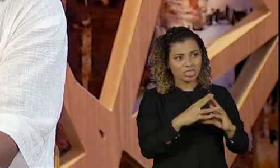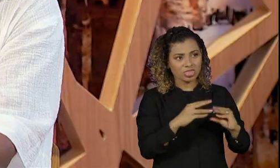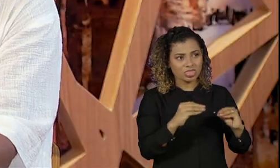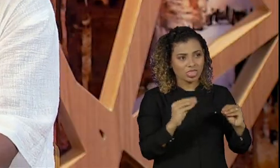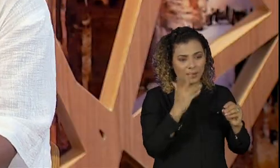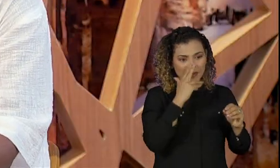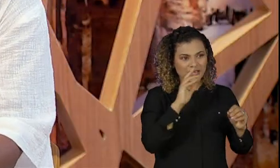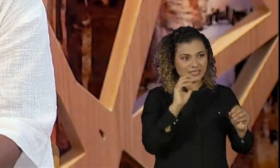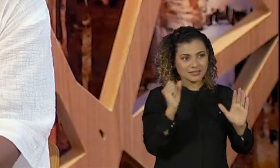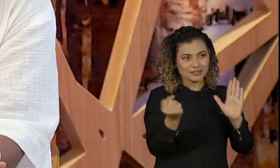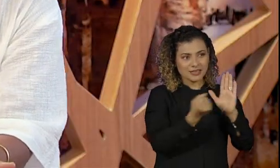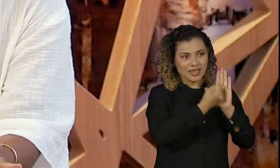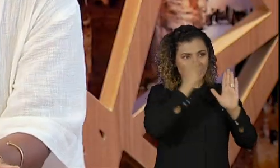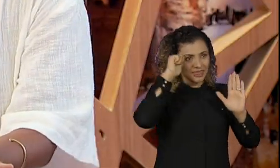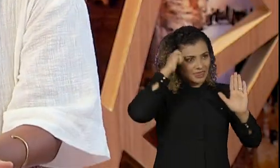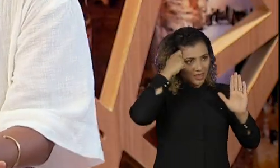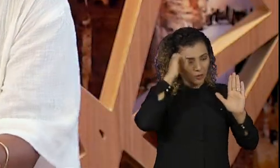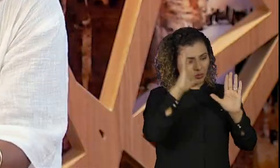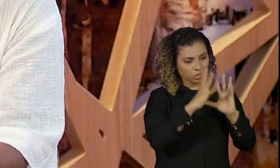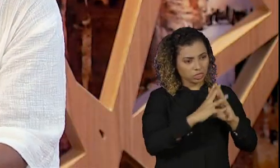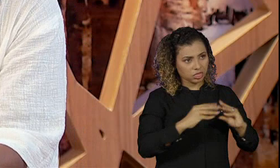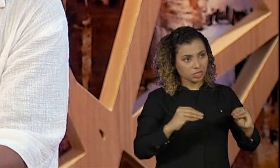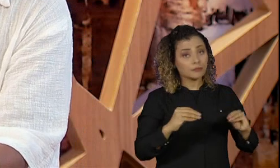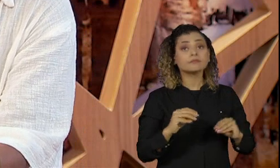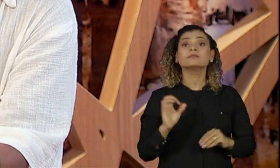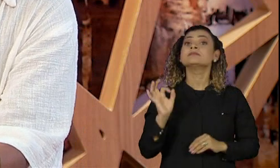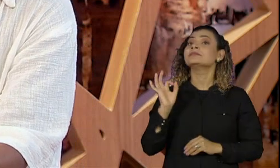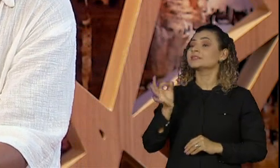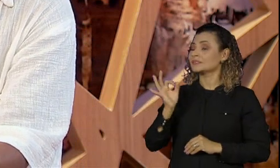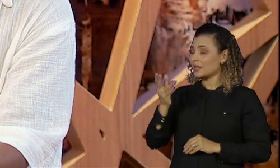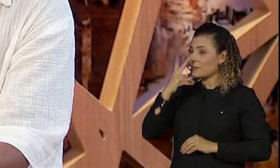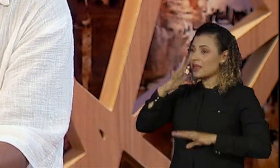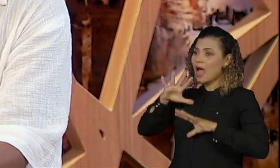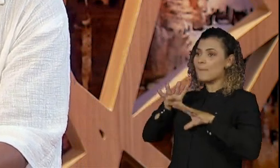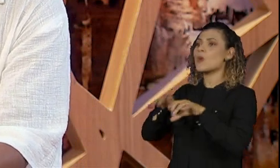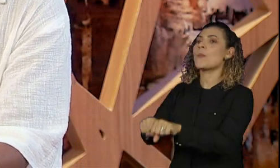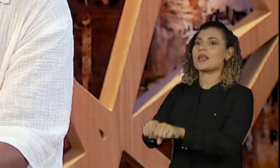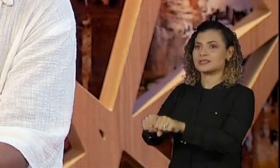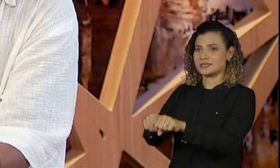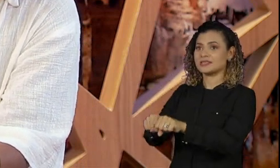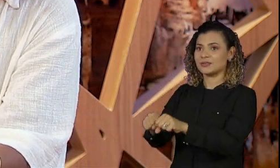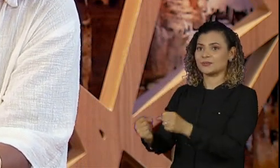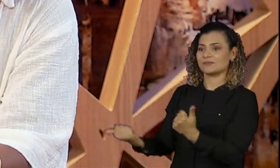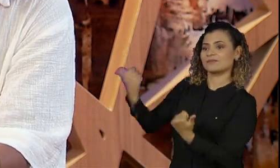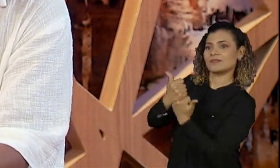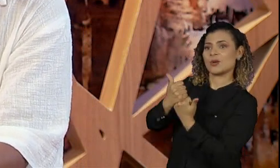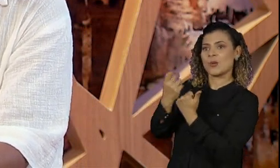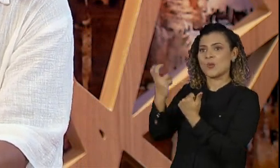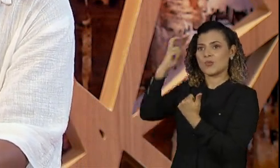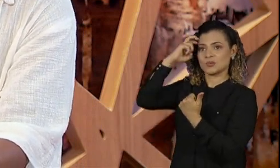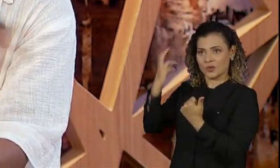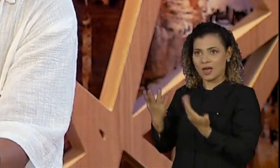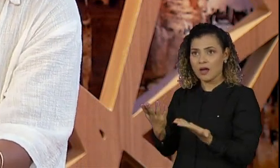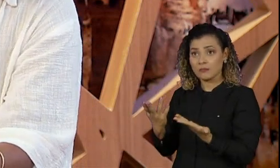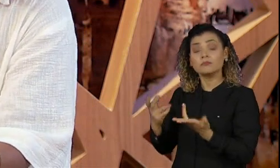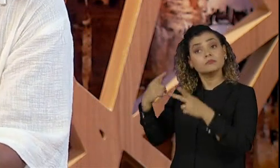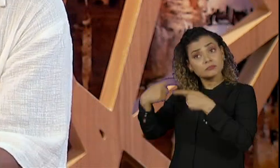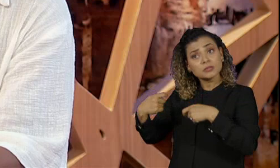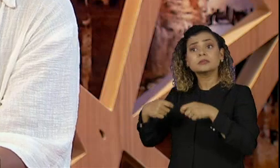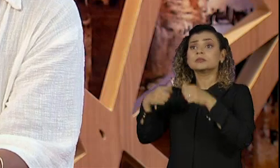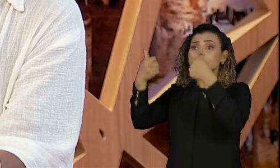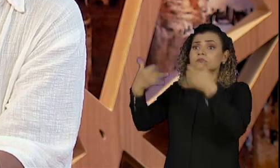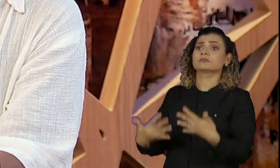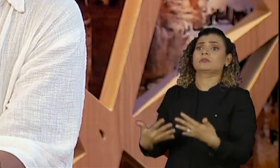falando de apagamento e de apropriação cultural, né? Essa discussão é uma discussão bem complexa, mas que a gente tem que falar